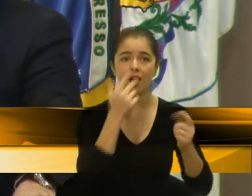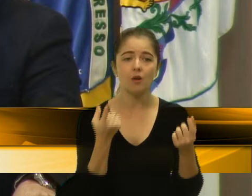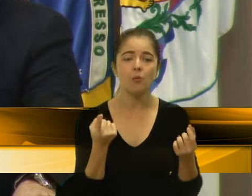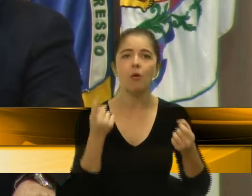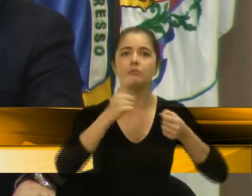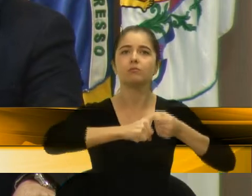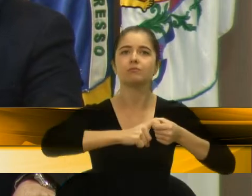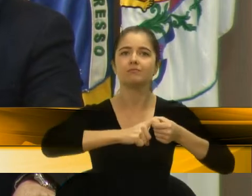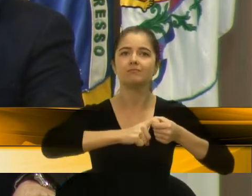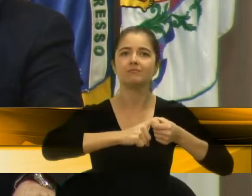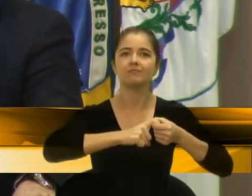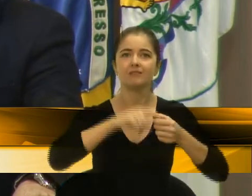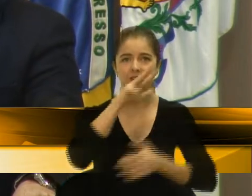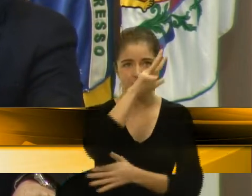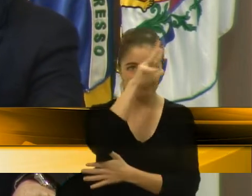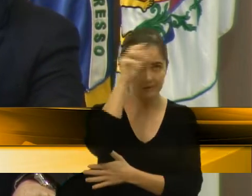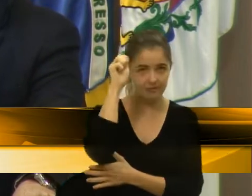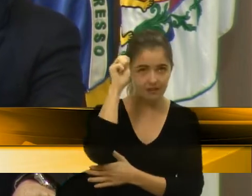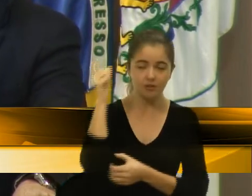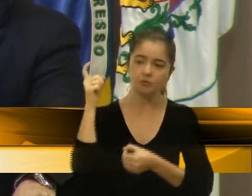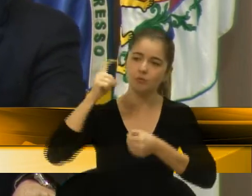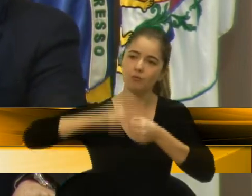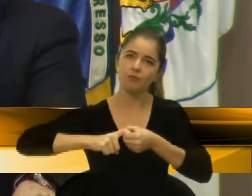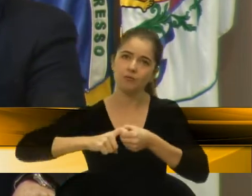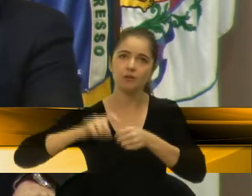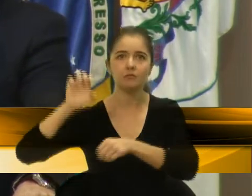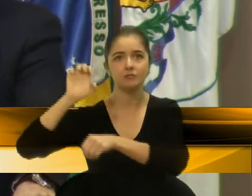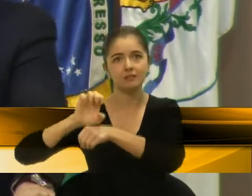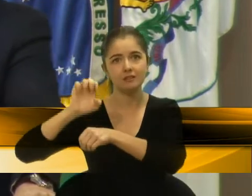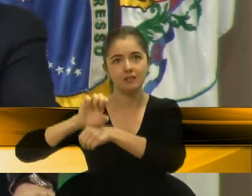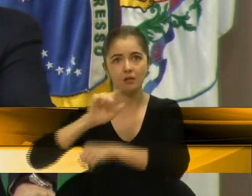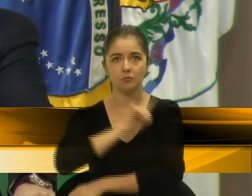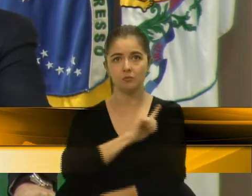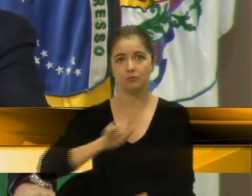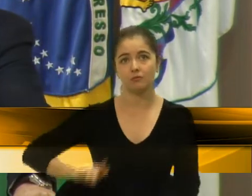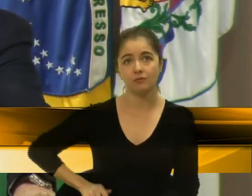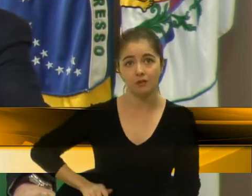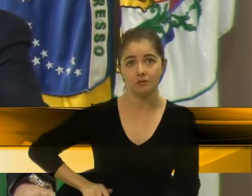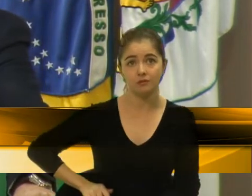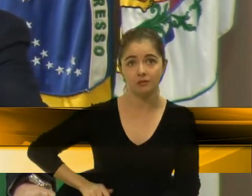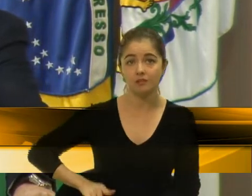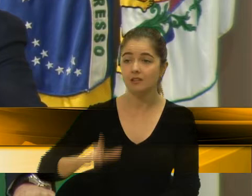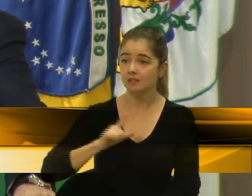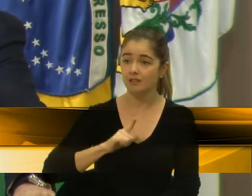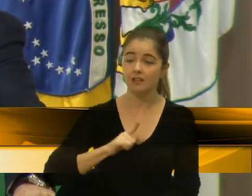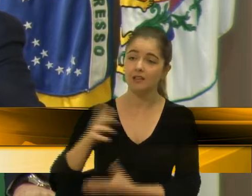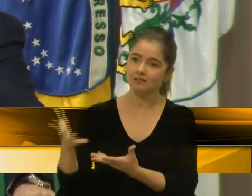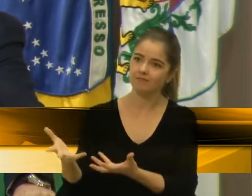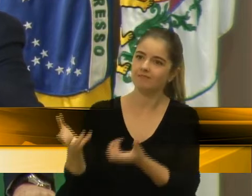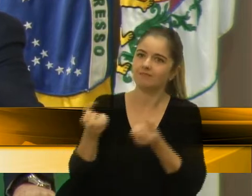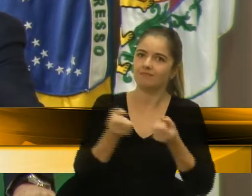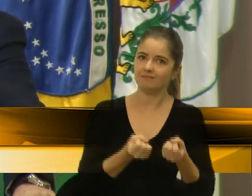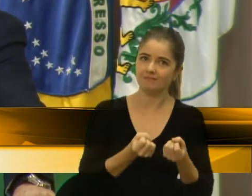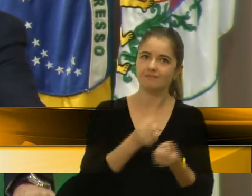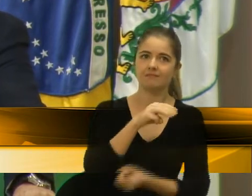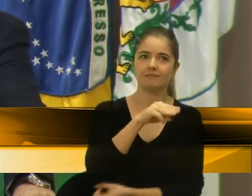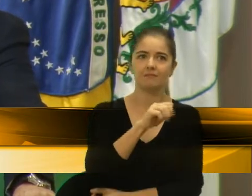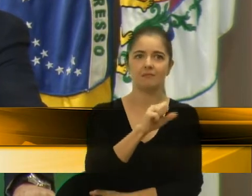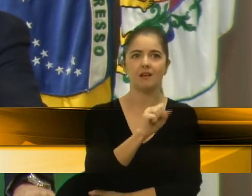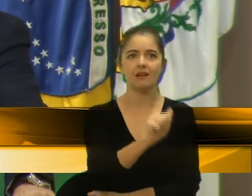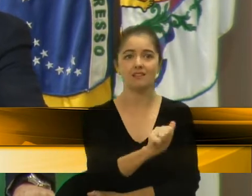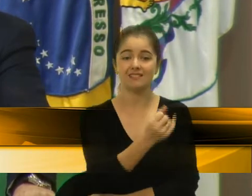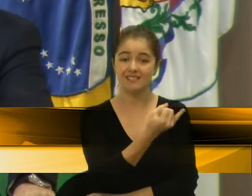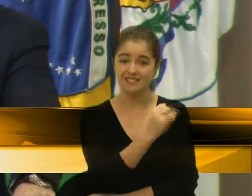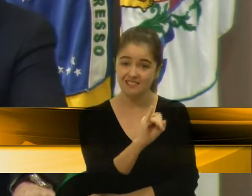do município com o governo do Estado do recebimento da Maesa. Então, se o município não cumprir aquilo